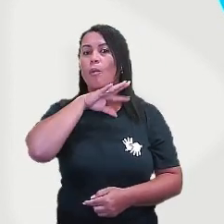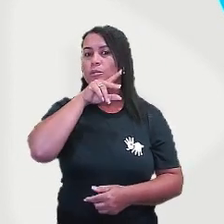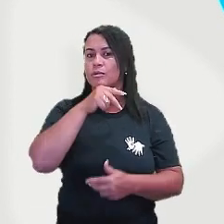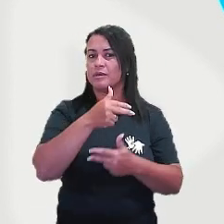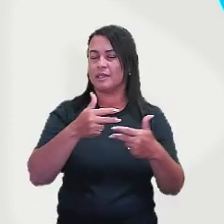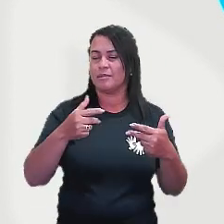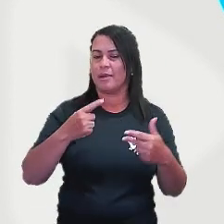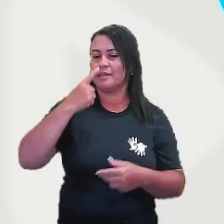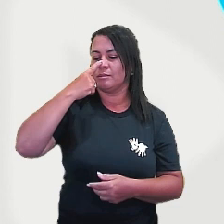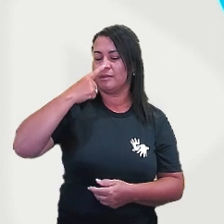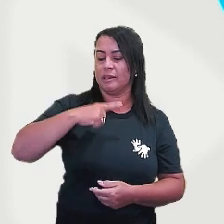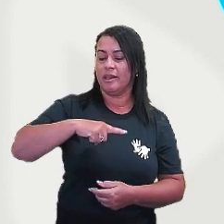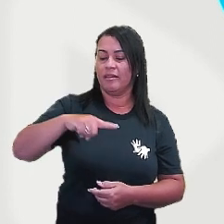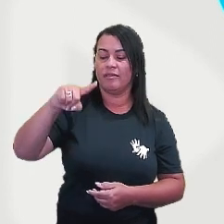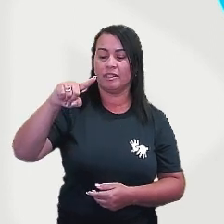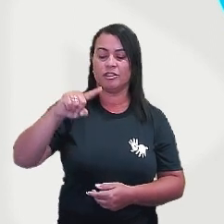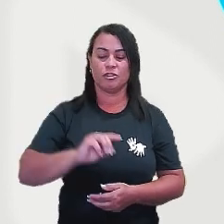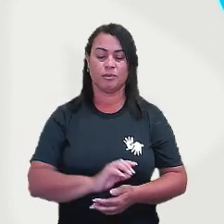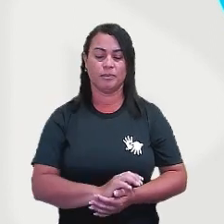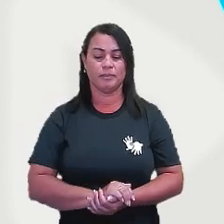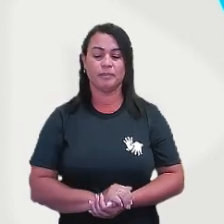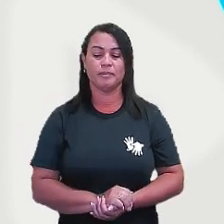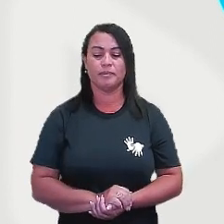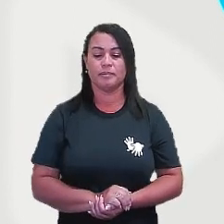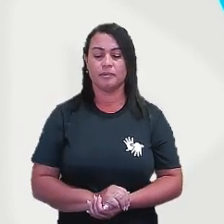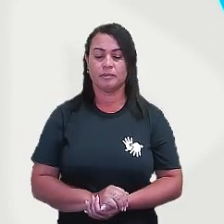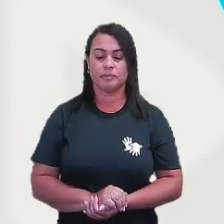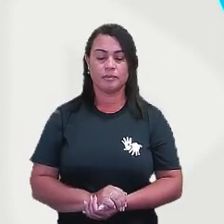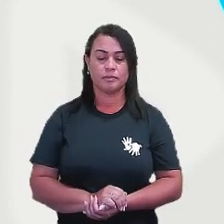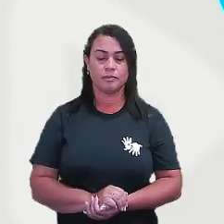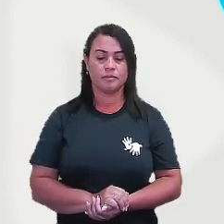os elefantes.